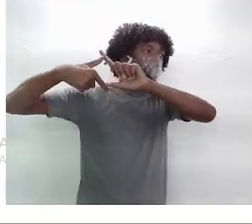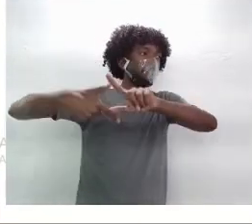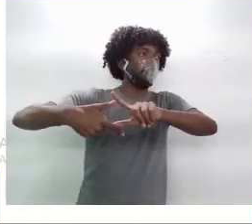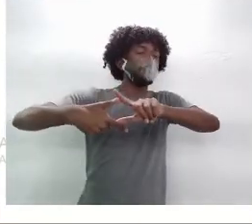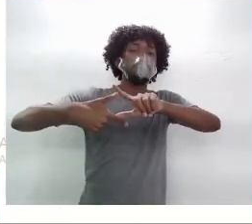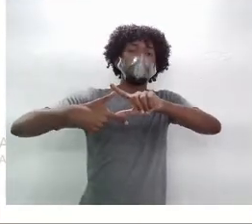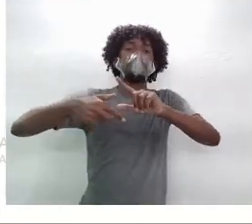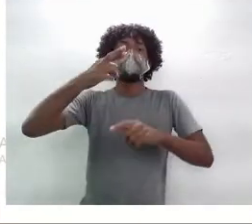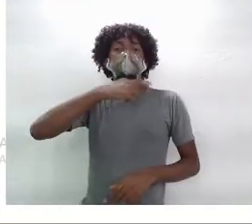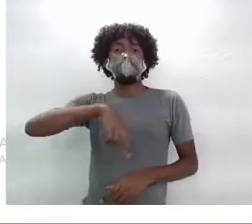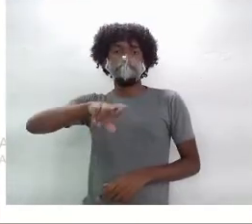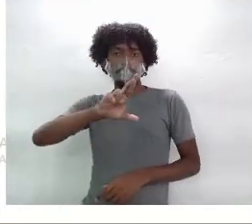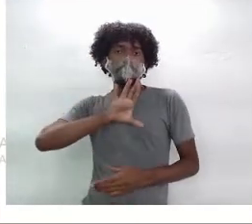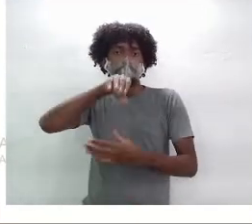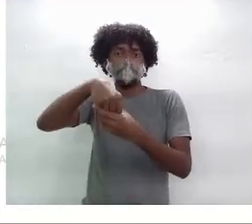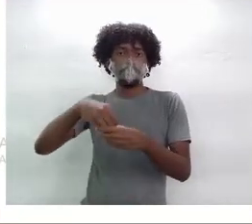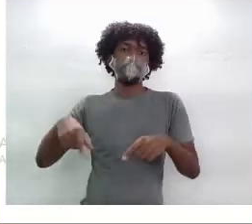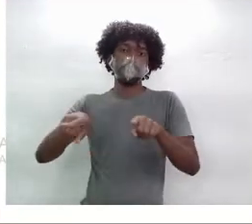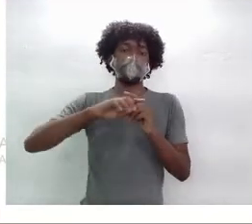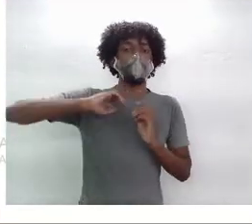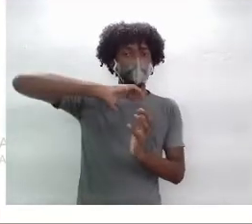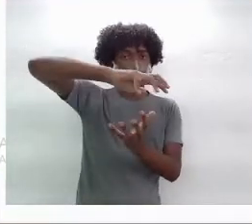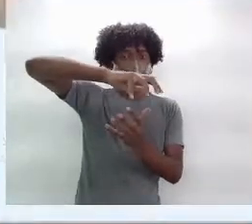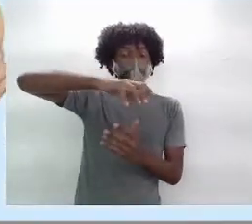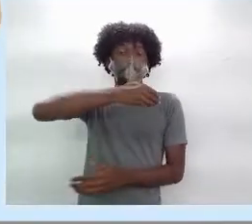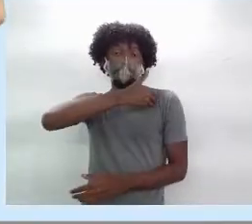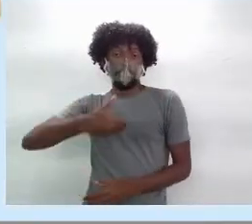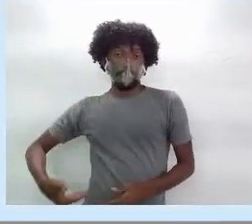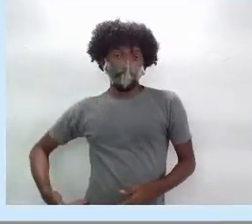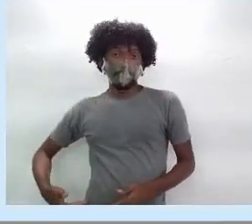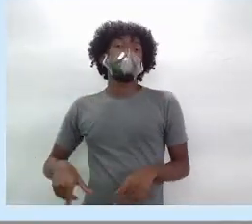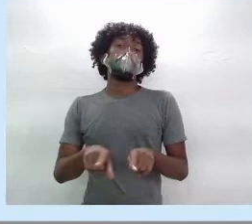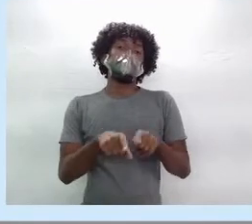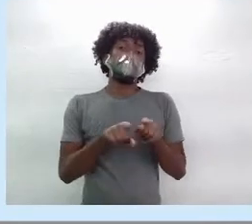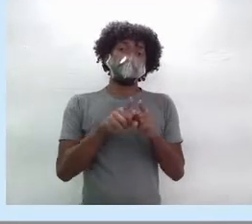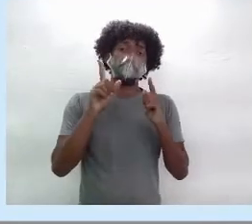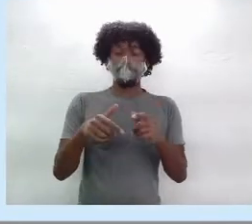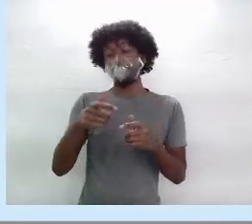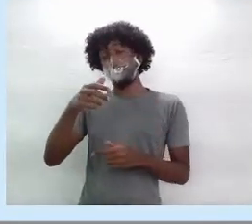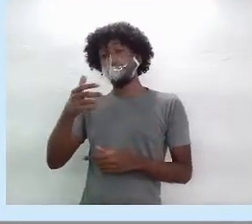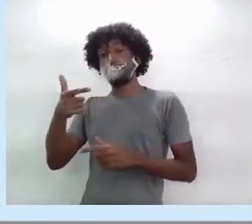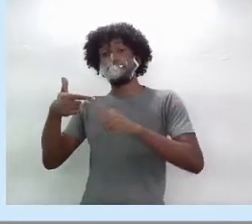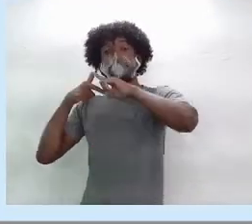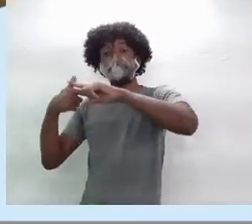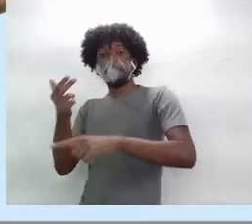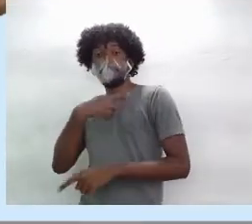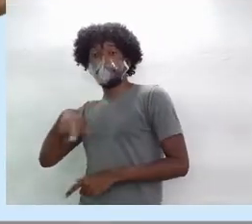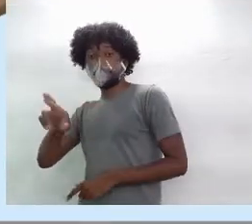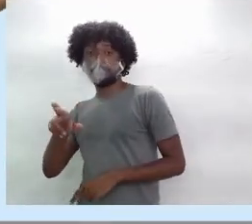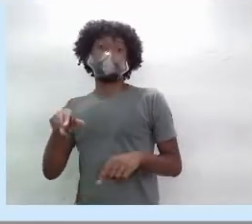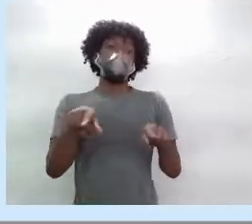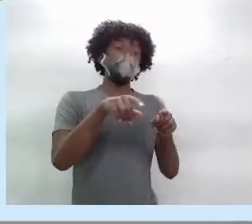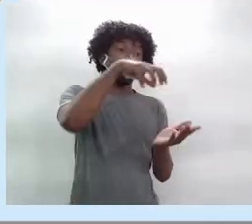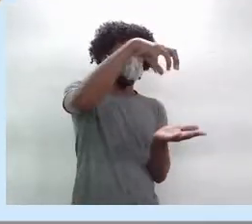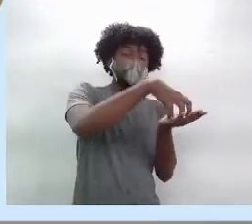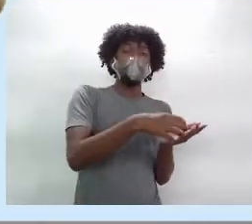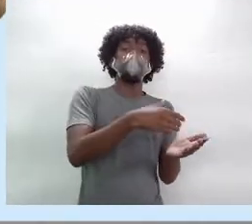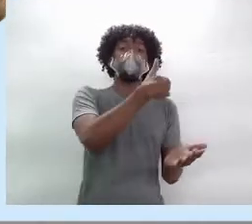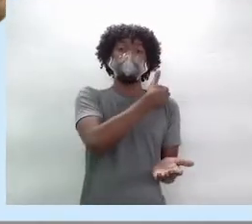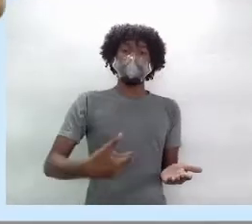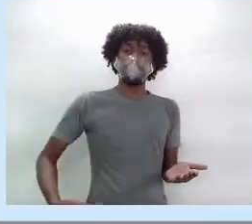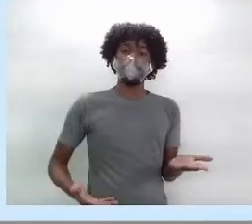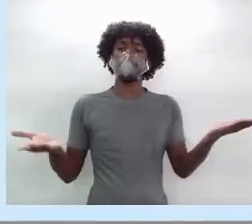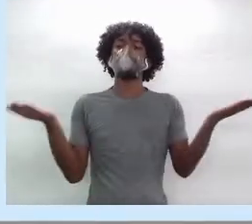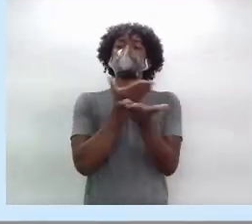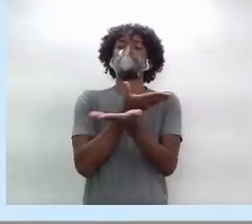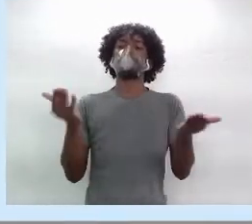esfera pública. Vejam só, tradição religiosa e esfera pública. Qual a relação? Nesse sexto